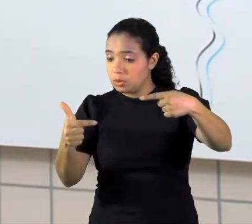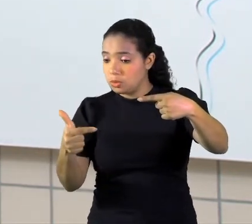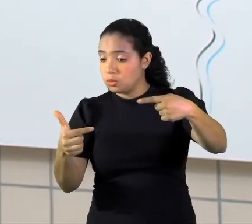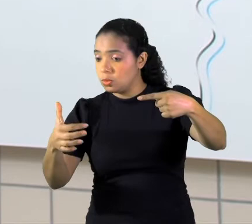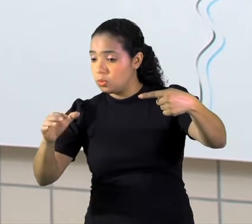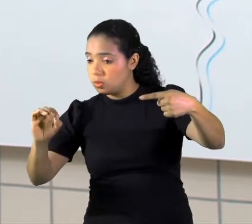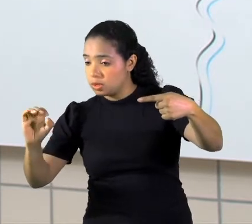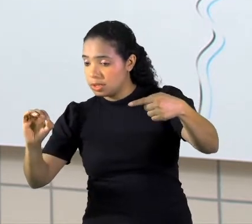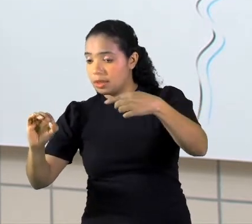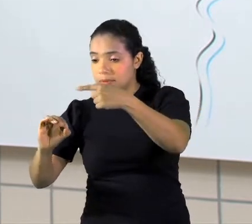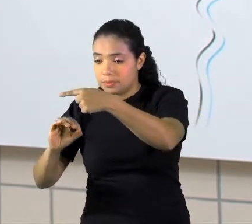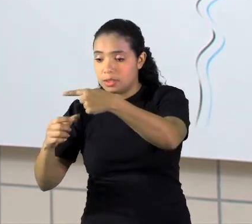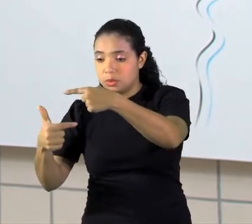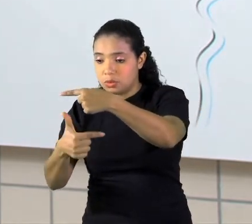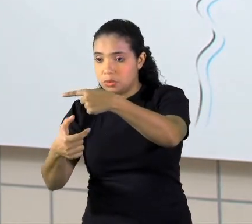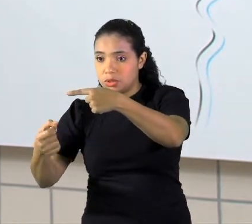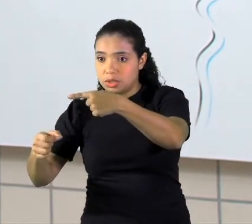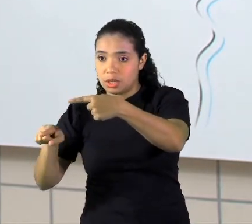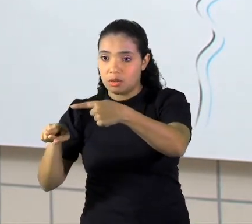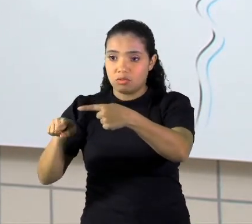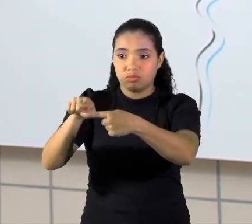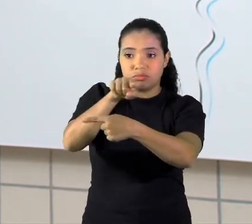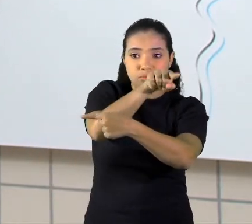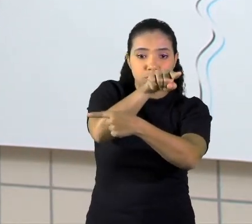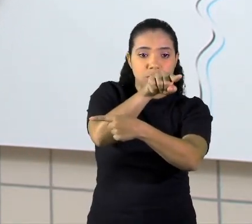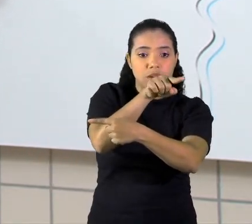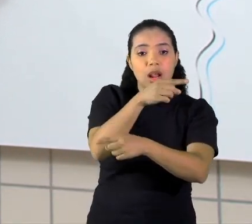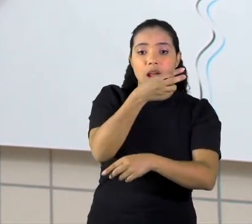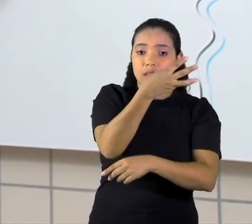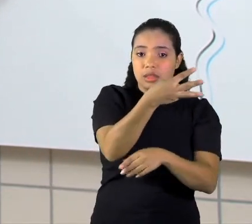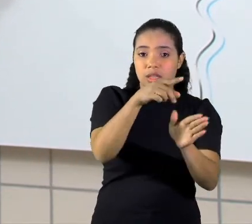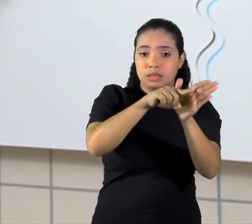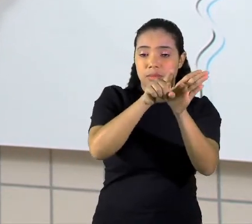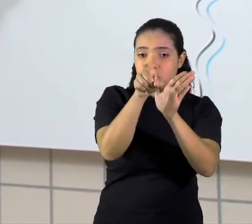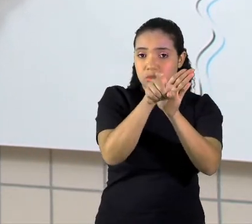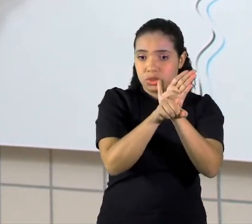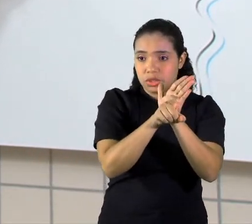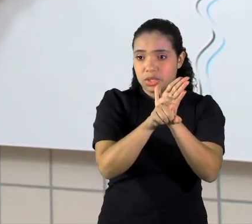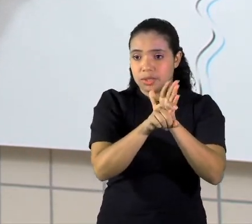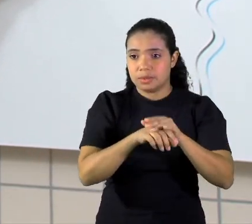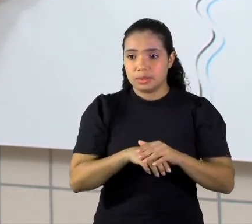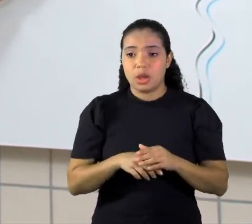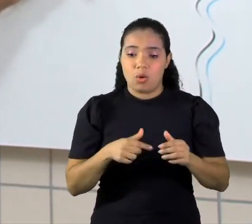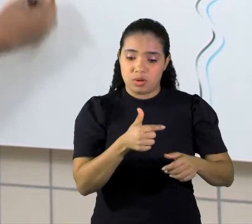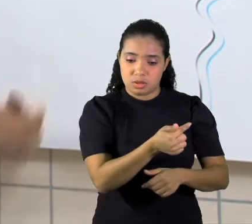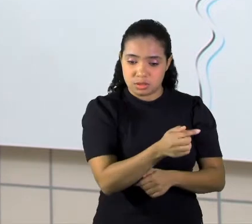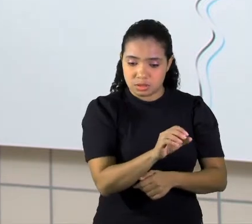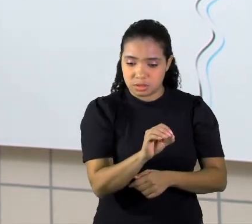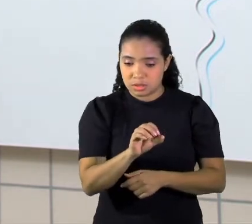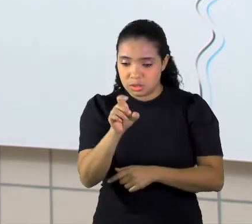vezes 3 menos x. Então eu tenho 200 vezes 3 menos x.